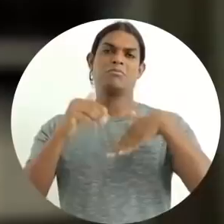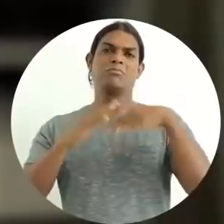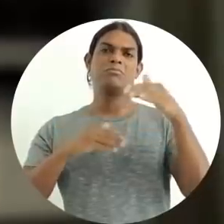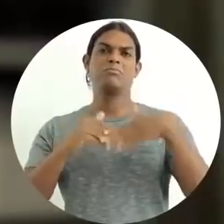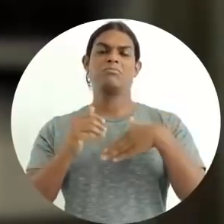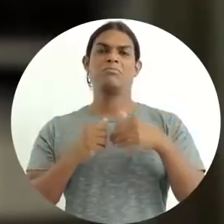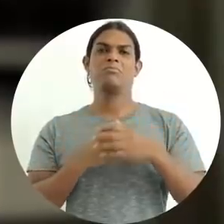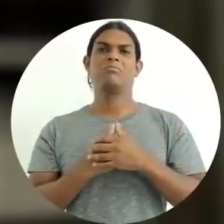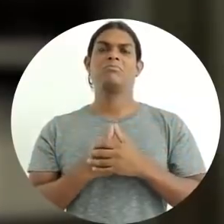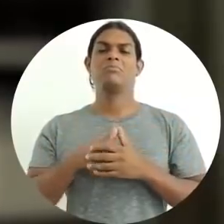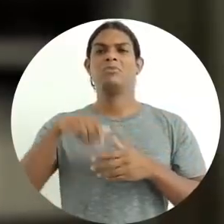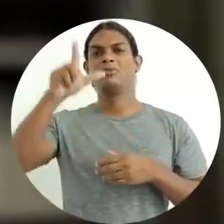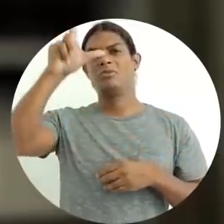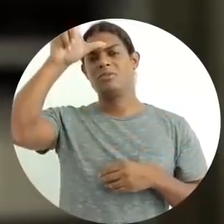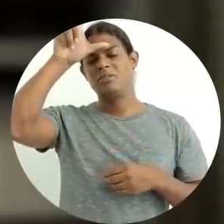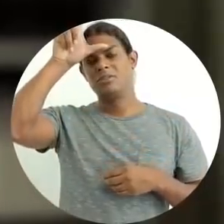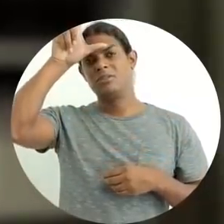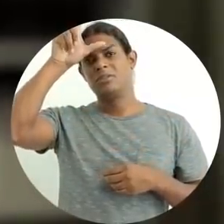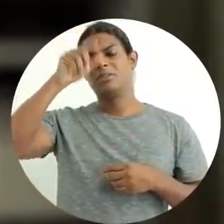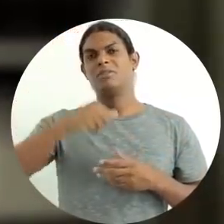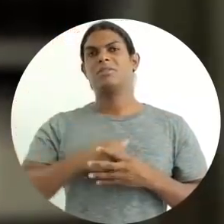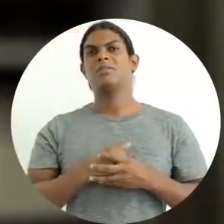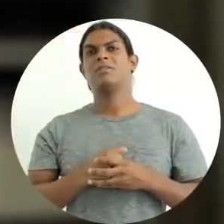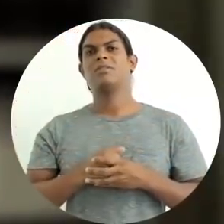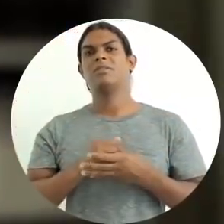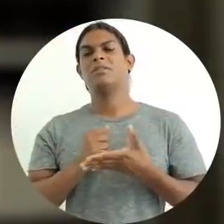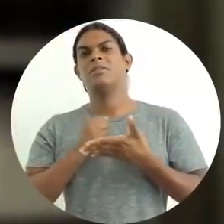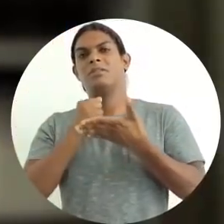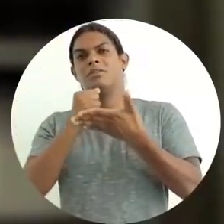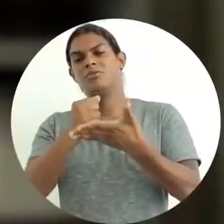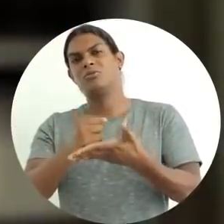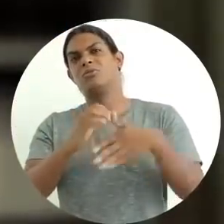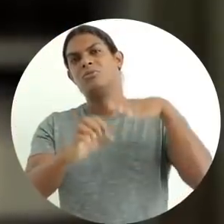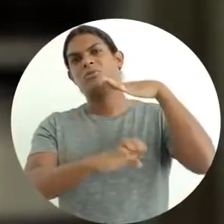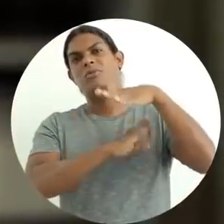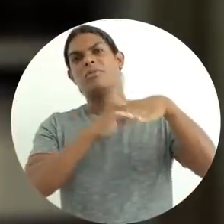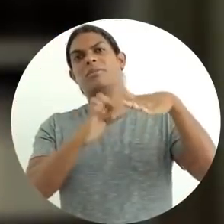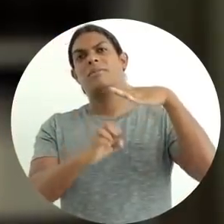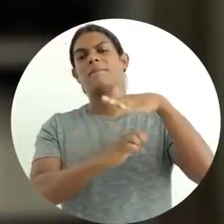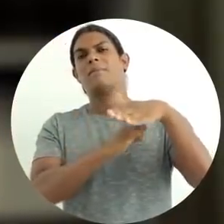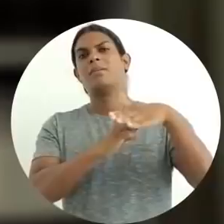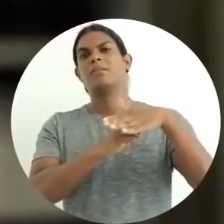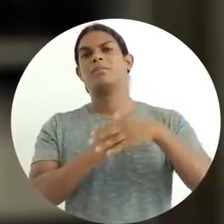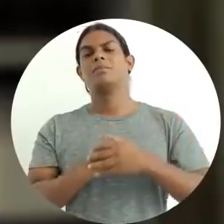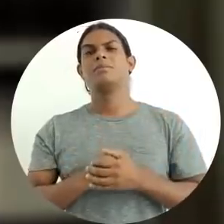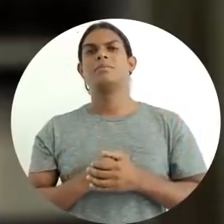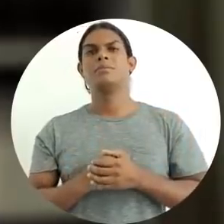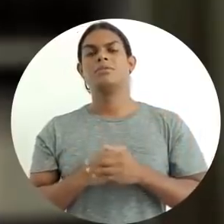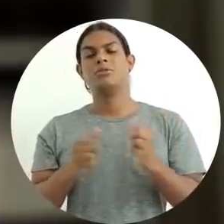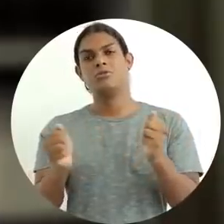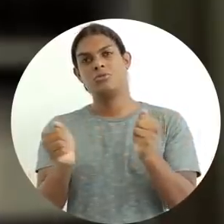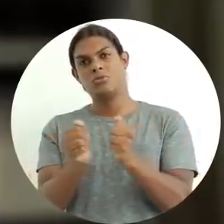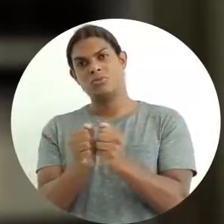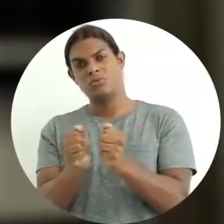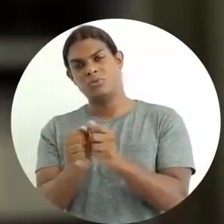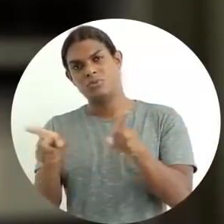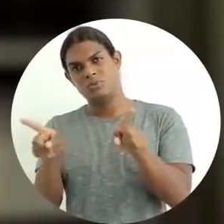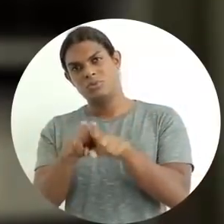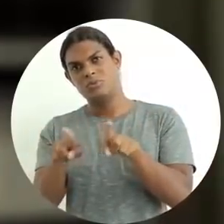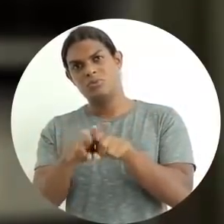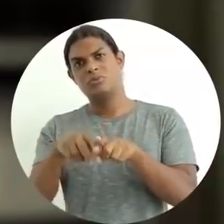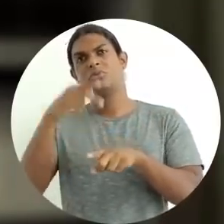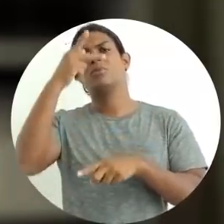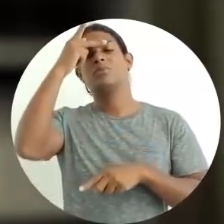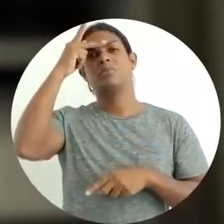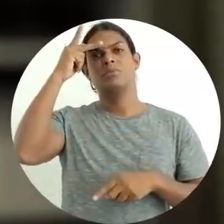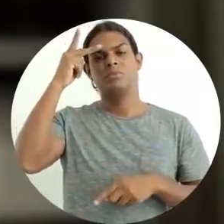enquanto profissional. Os líderes, eles levam a organização a agir através das pessoas que nela